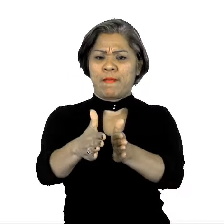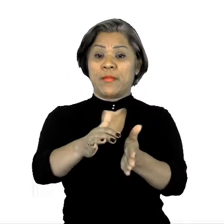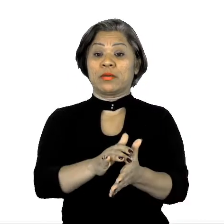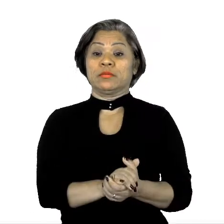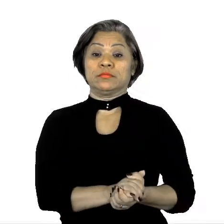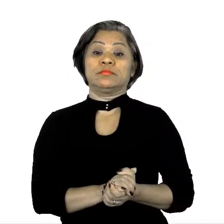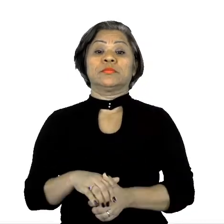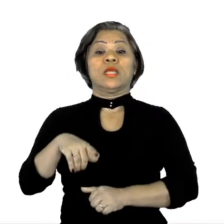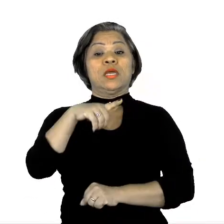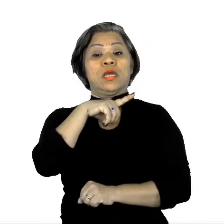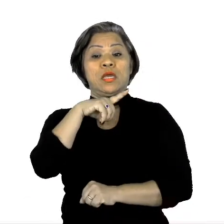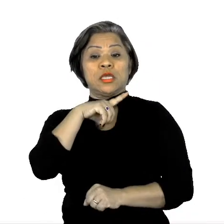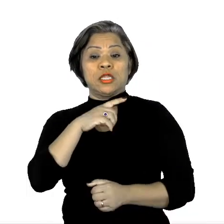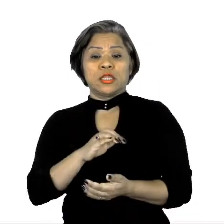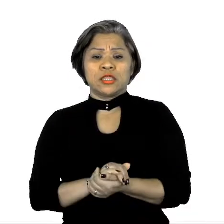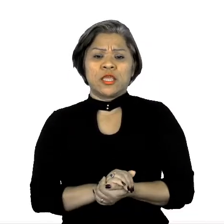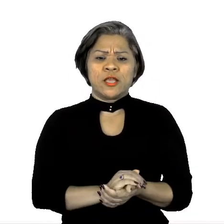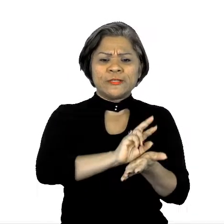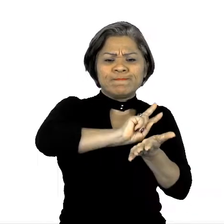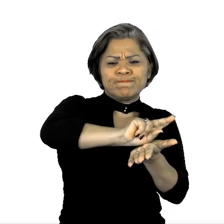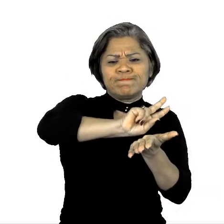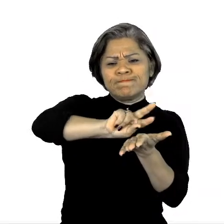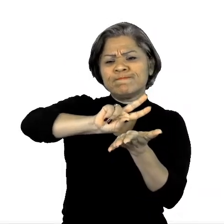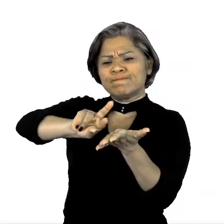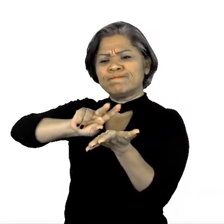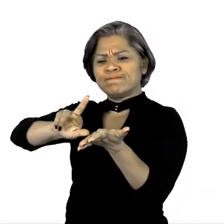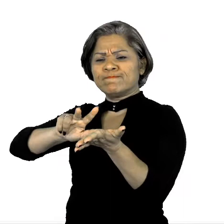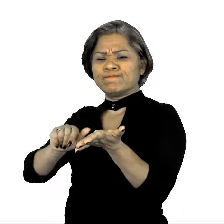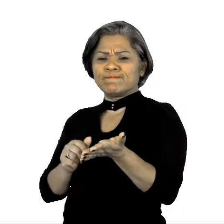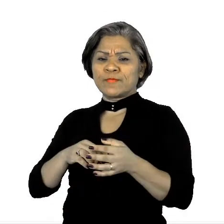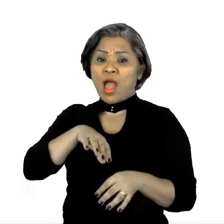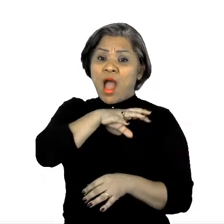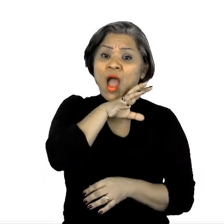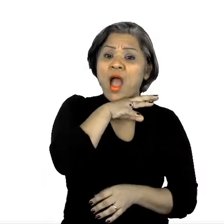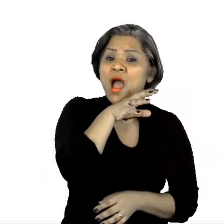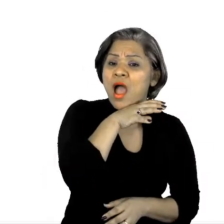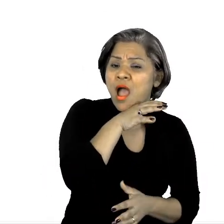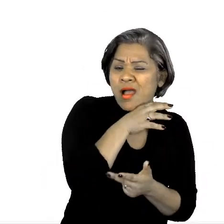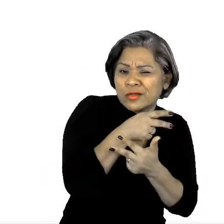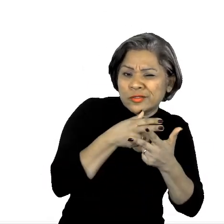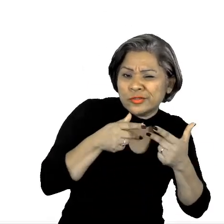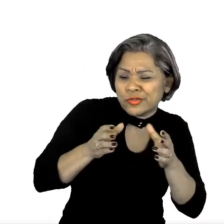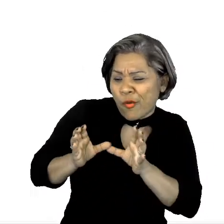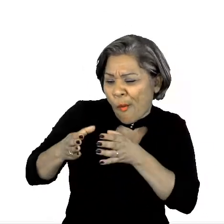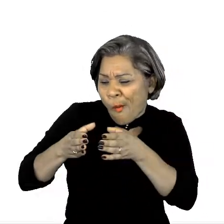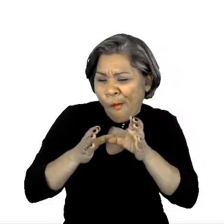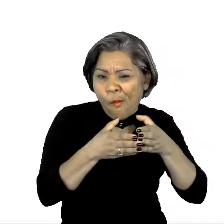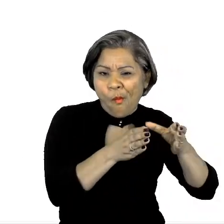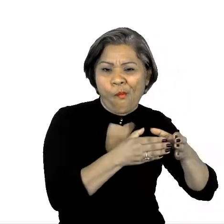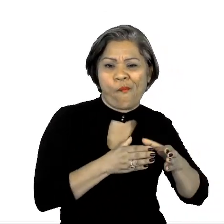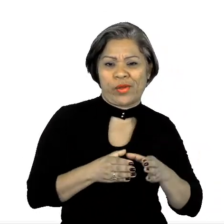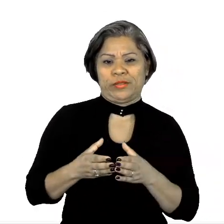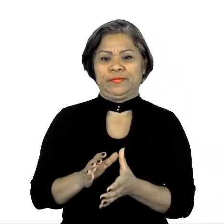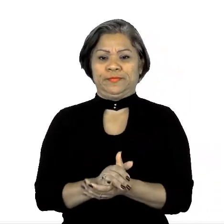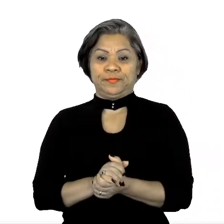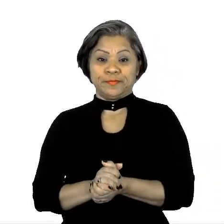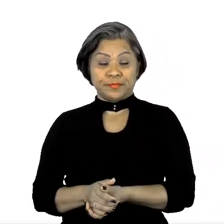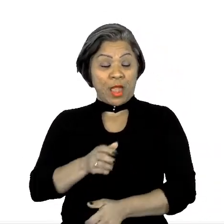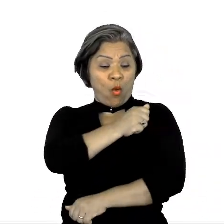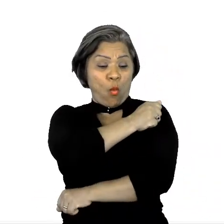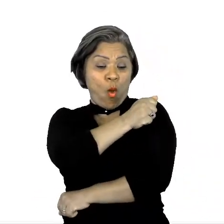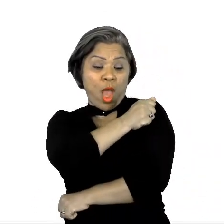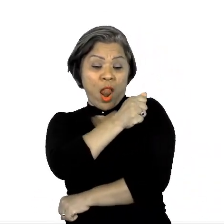3.500 animais das mais variadas espécies. Os alunos ficaram encantados com vários